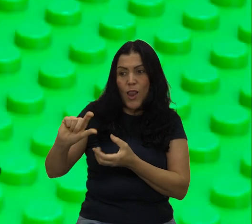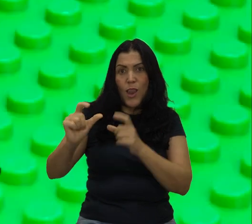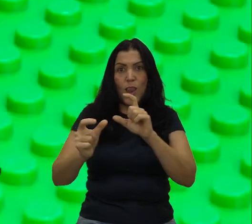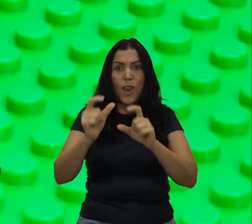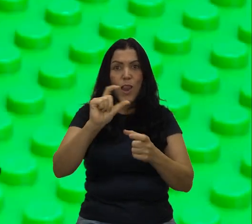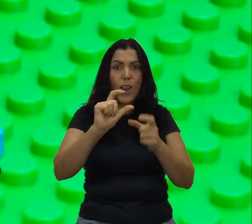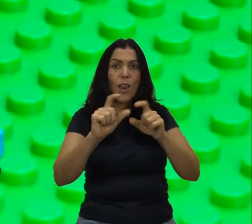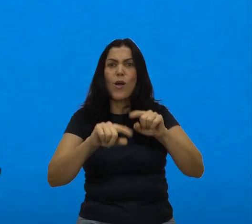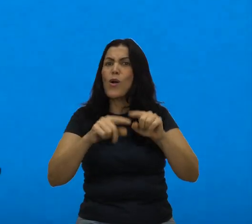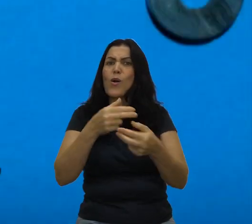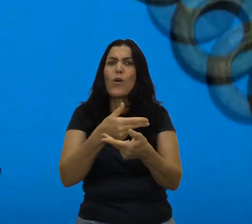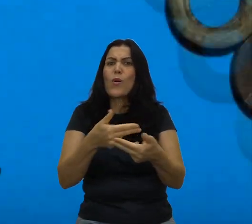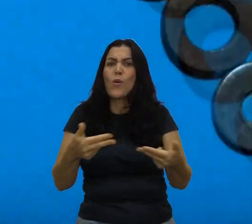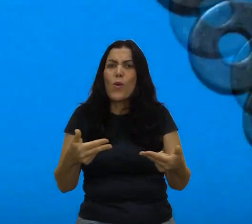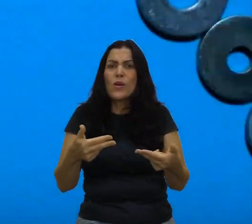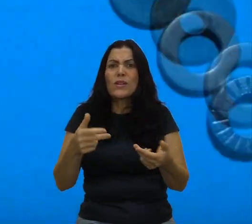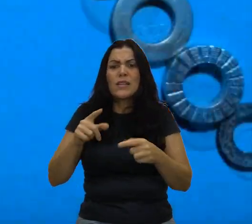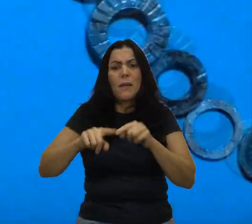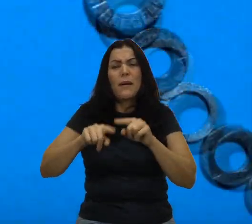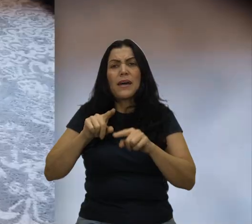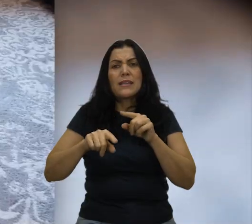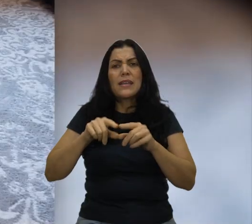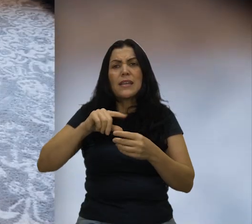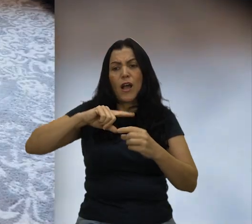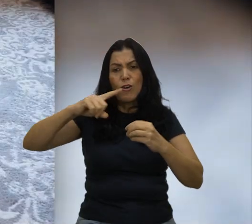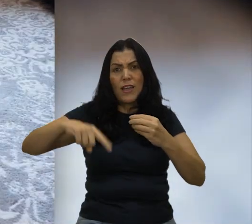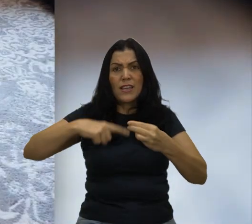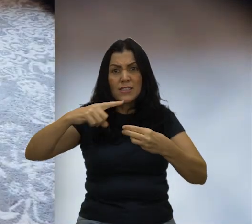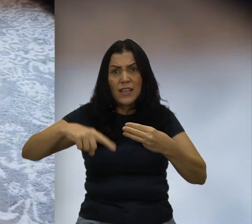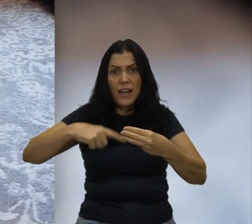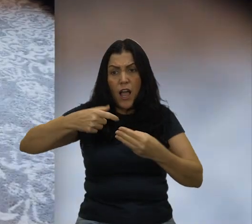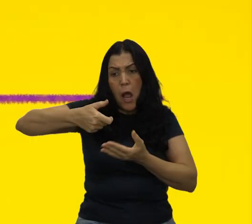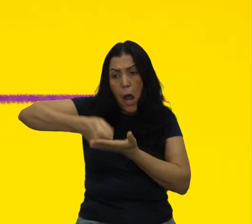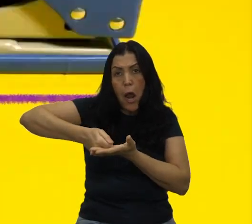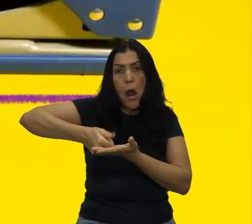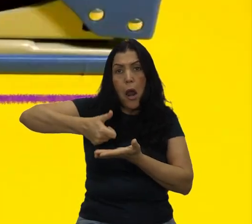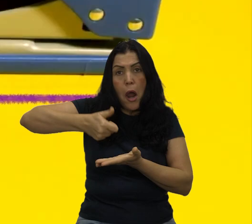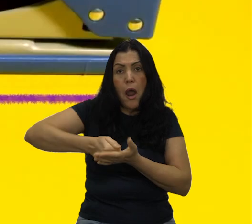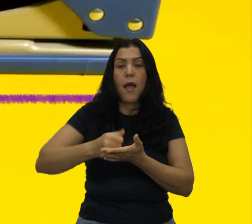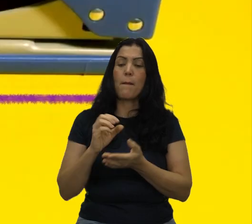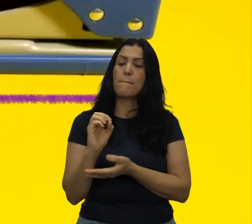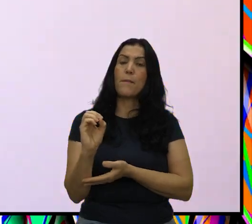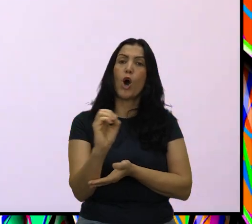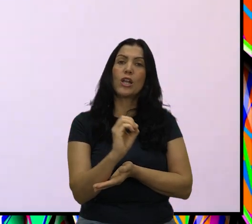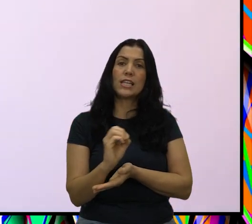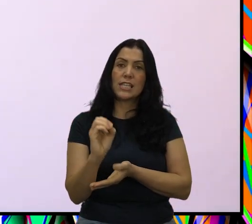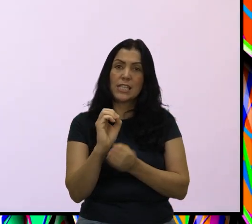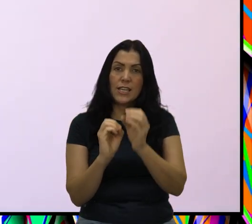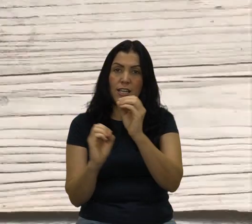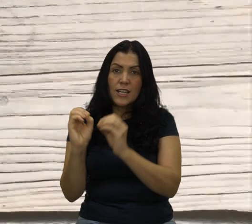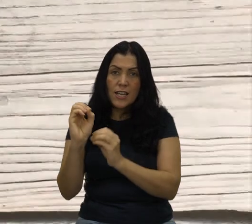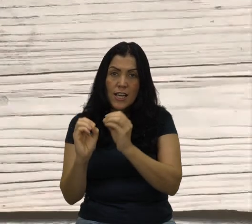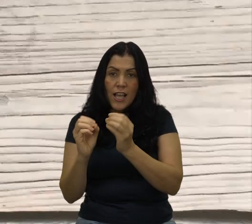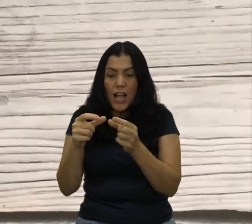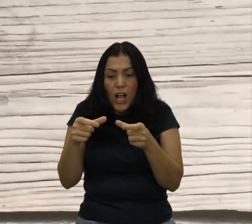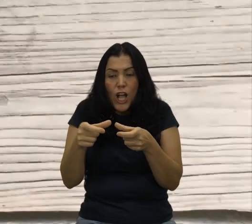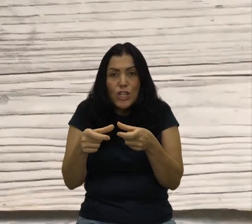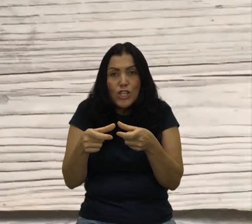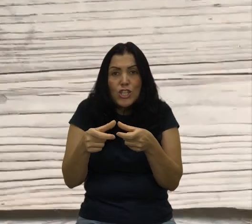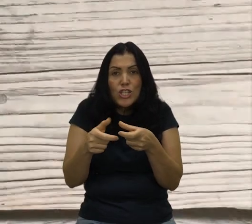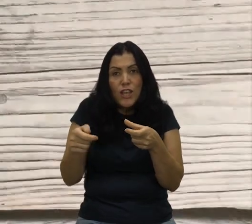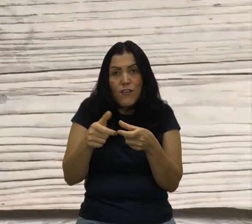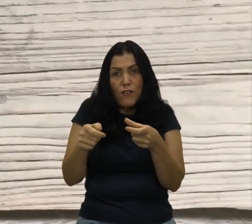talheres, legos, sucatas, materiais recicláveis, um grampeador, bolinhas, caixas